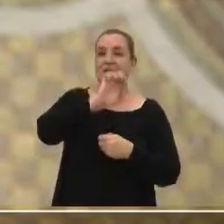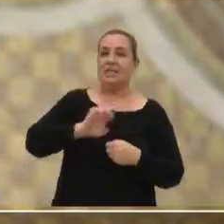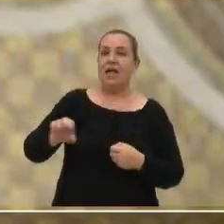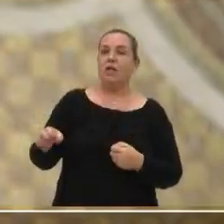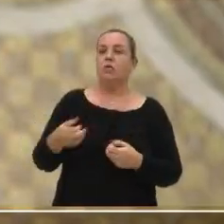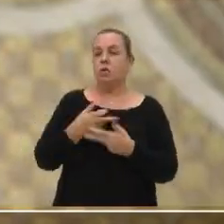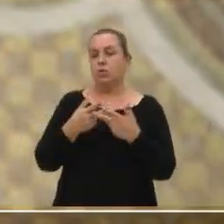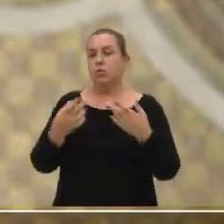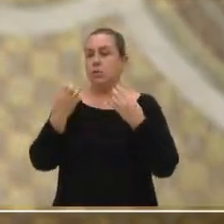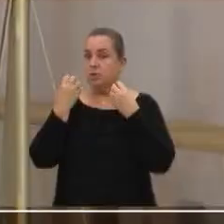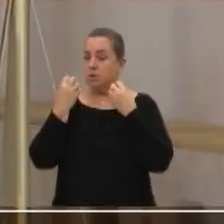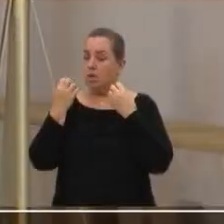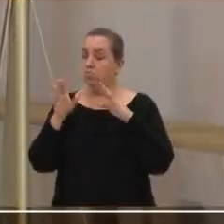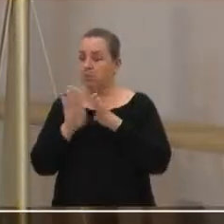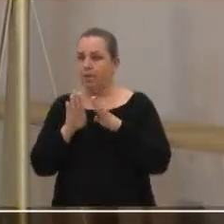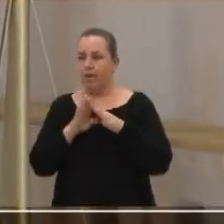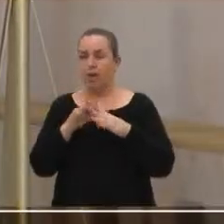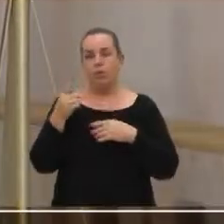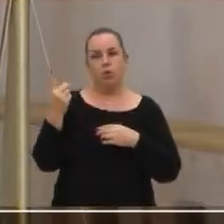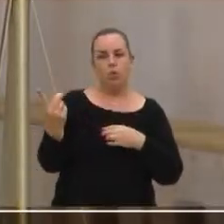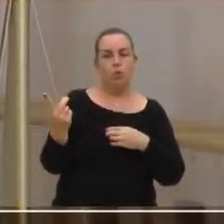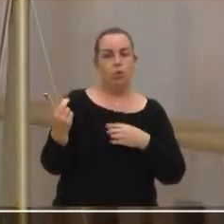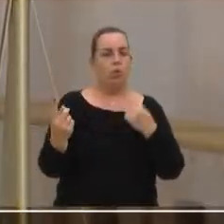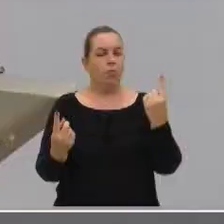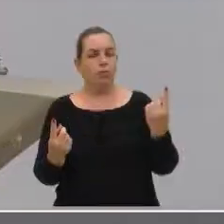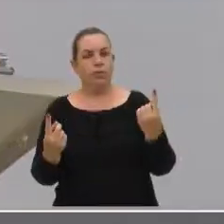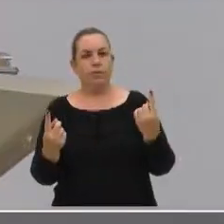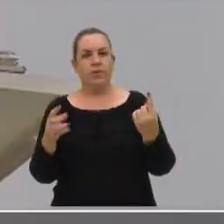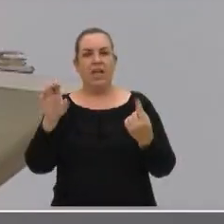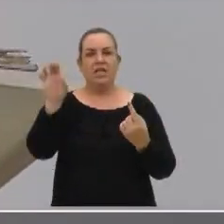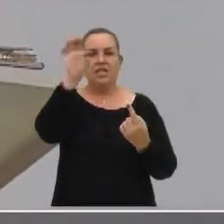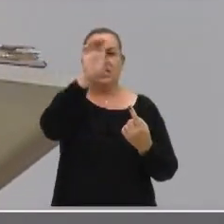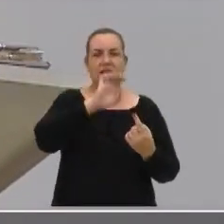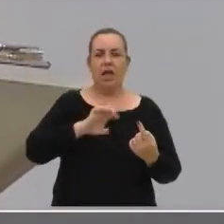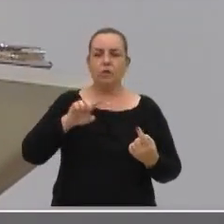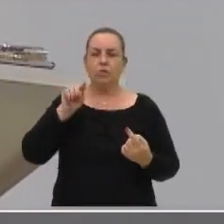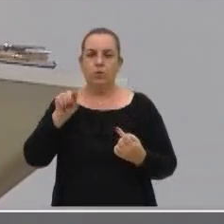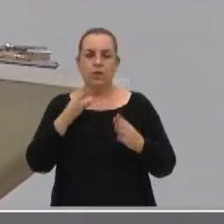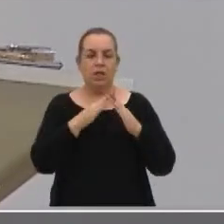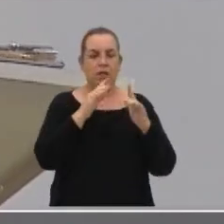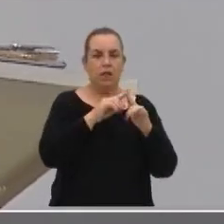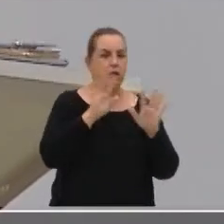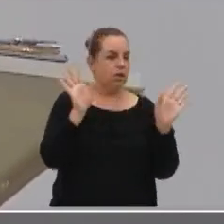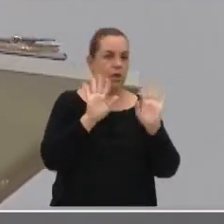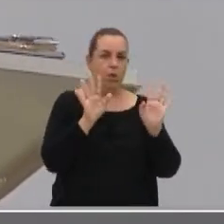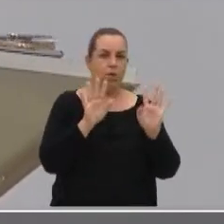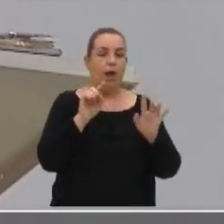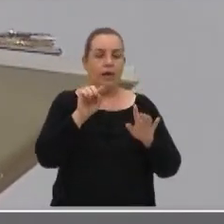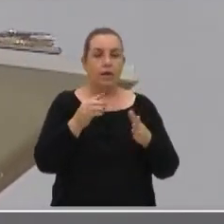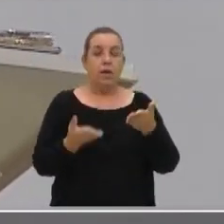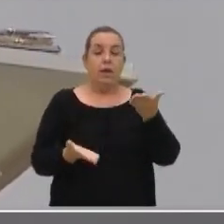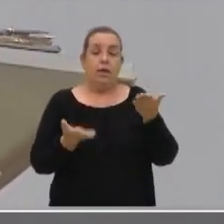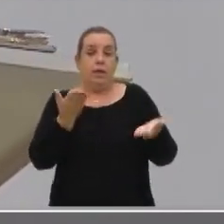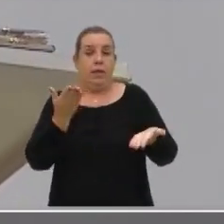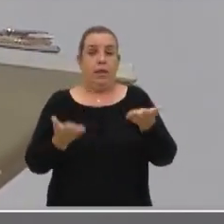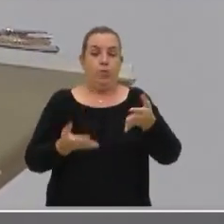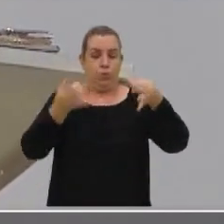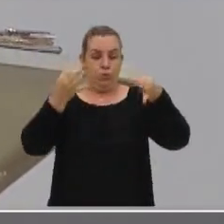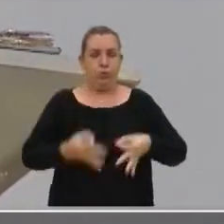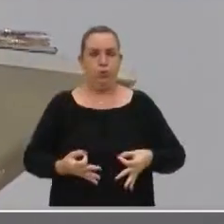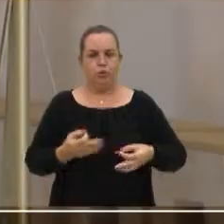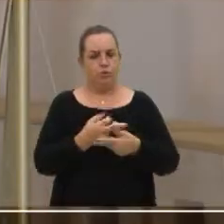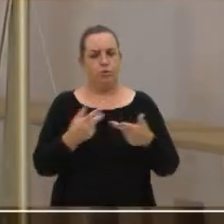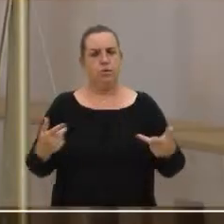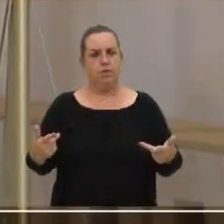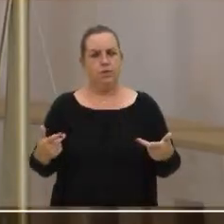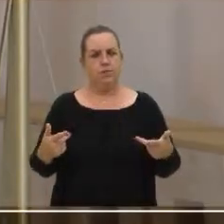privilégios. Nenhum nem outro. Aqui é o justo equilíbrio das coisas. Ao mesmo